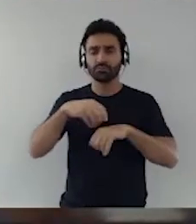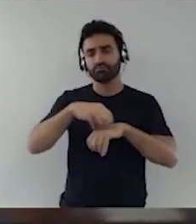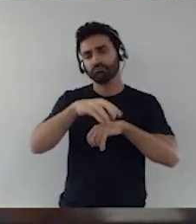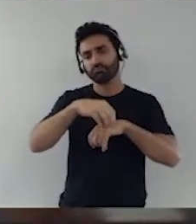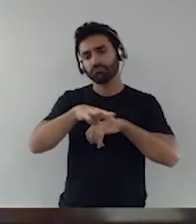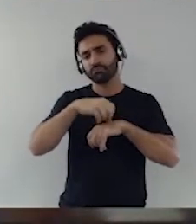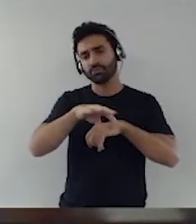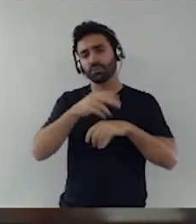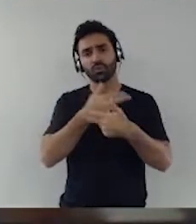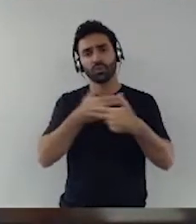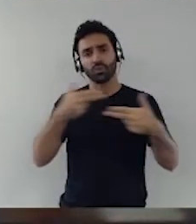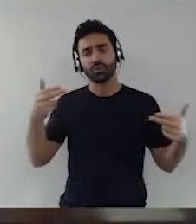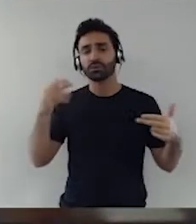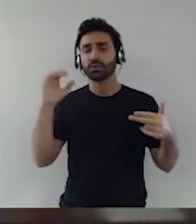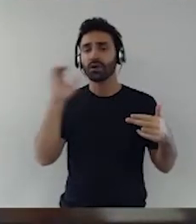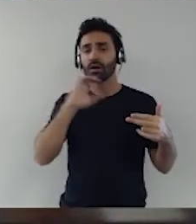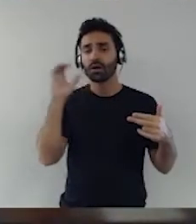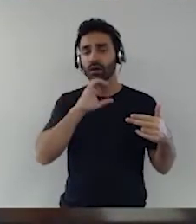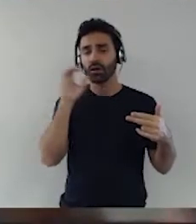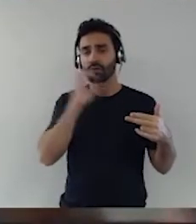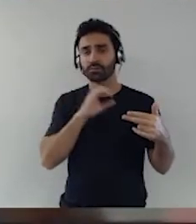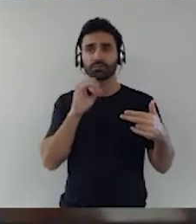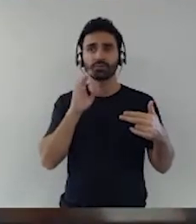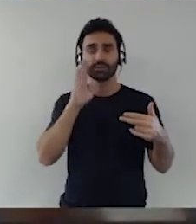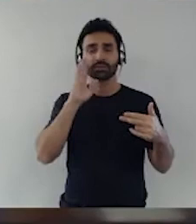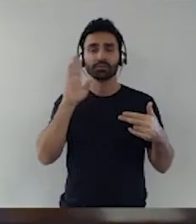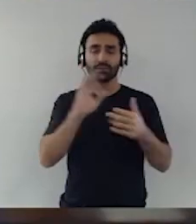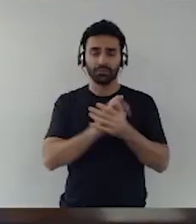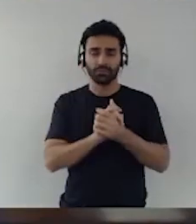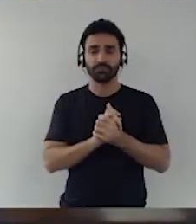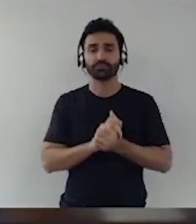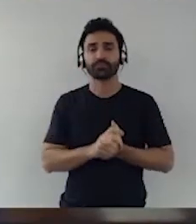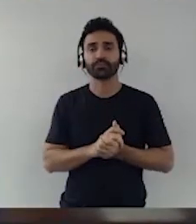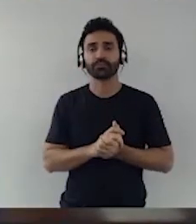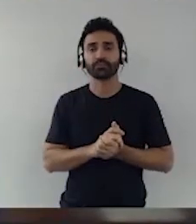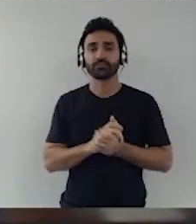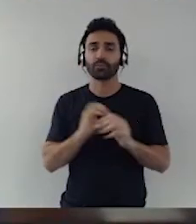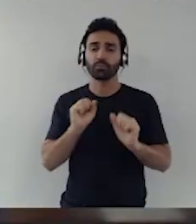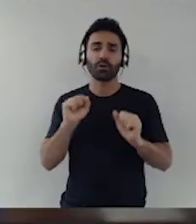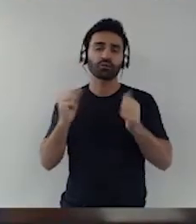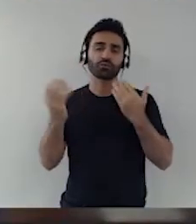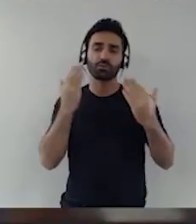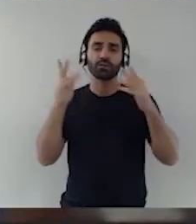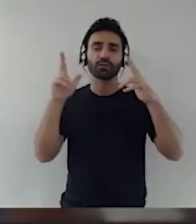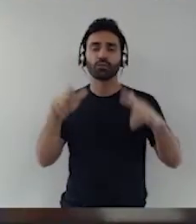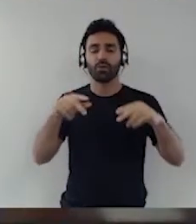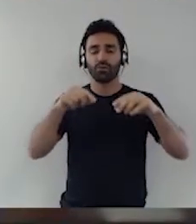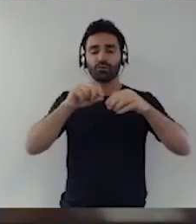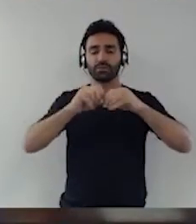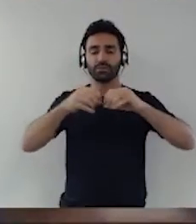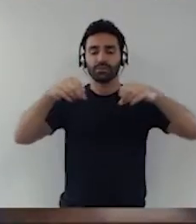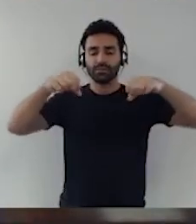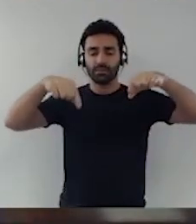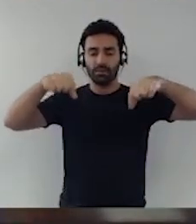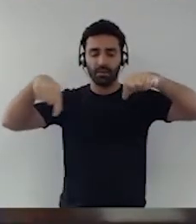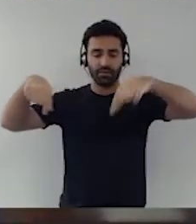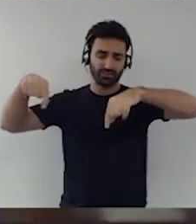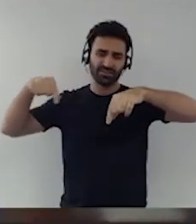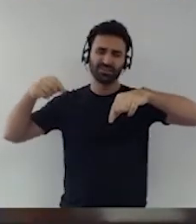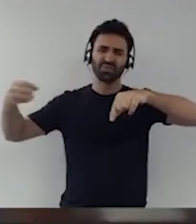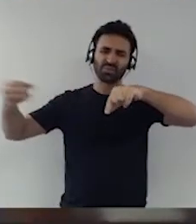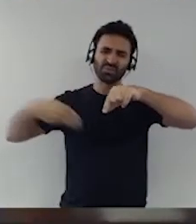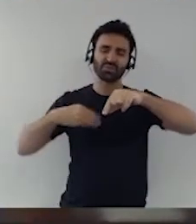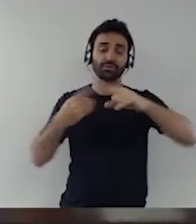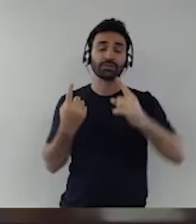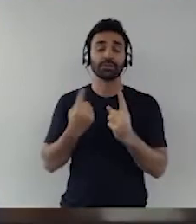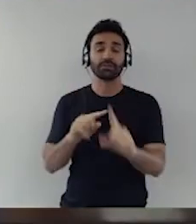pontos centrais e deixar como sementes que possam serem trabalhadas ao longo dos novos desafios, e